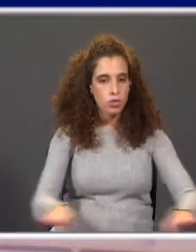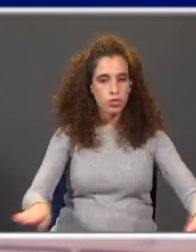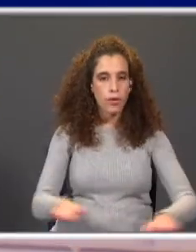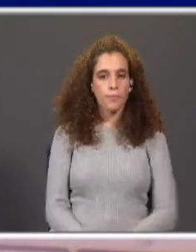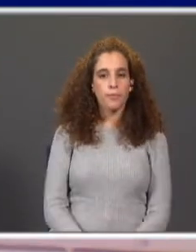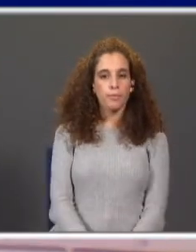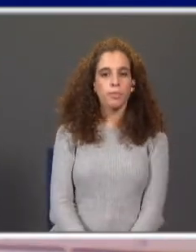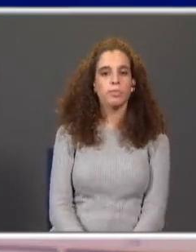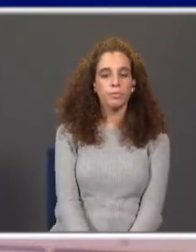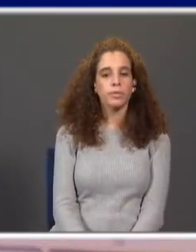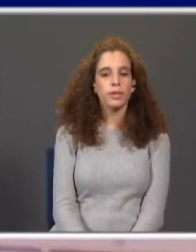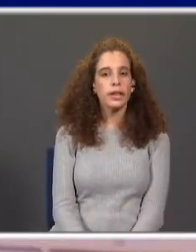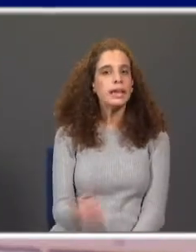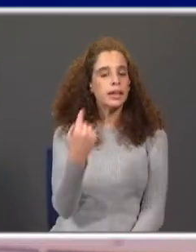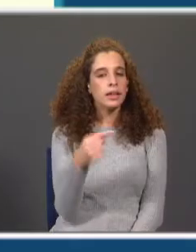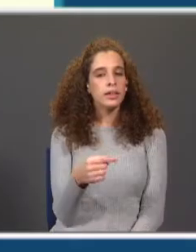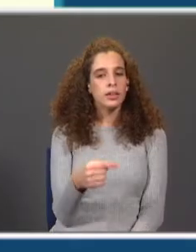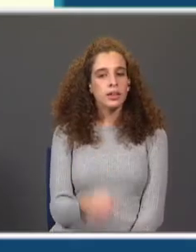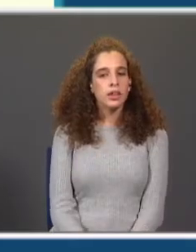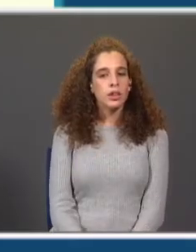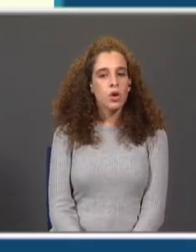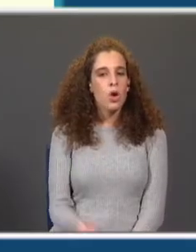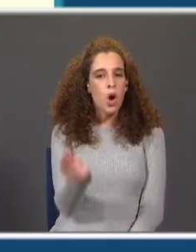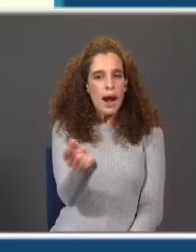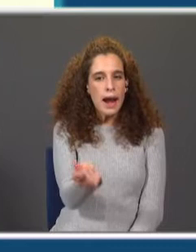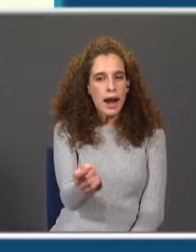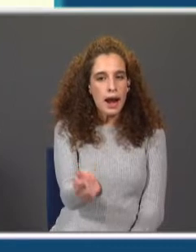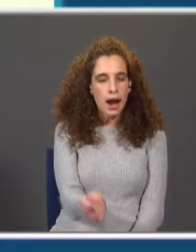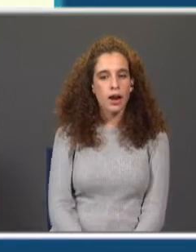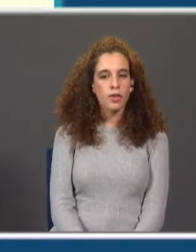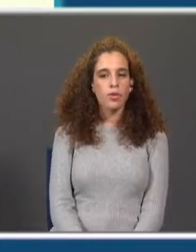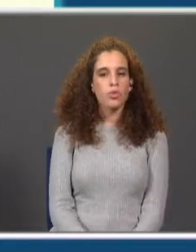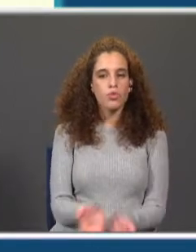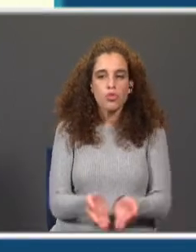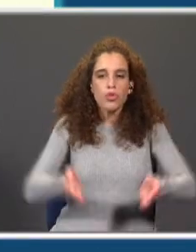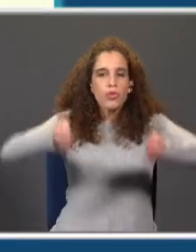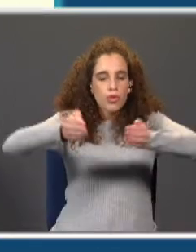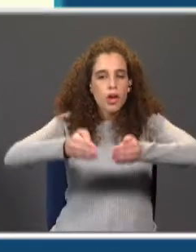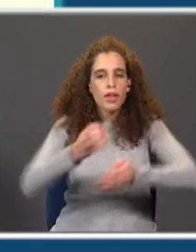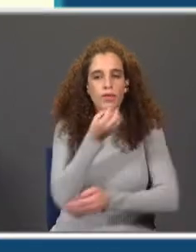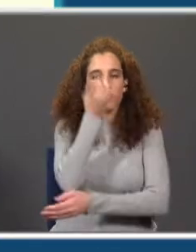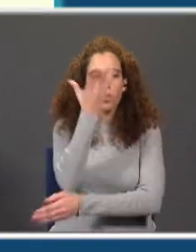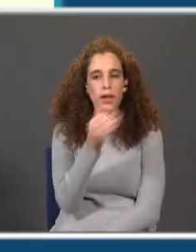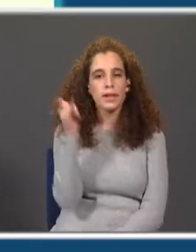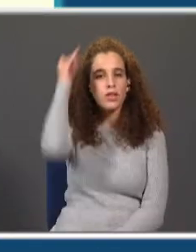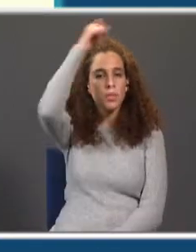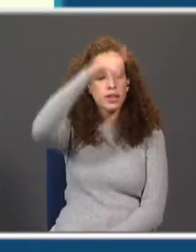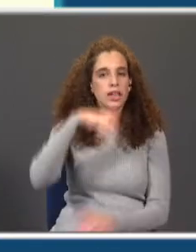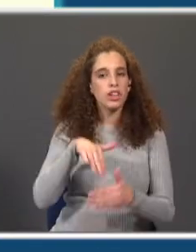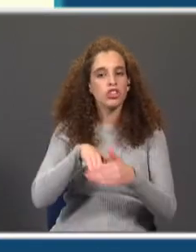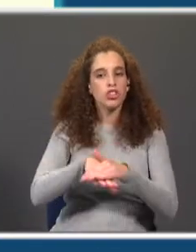quase, e tinham aparelhos de rádio gigantescos, os vasos de manjerico e as madrinhas de chinelos.